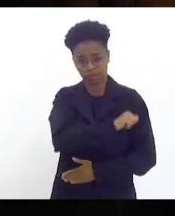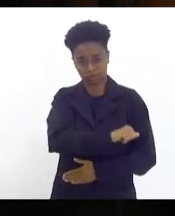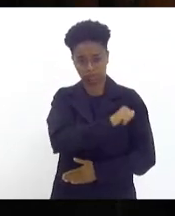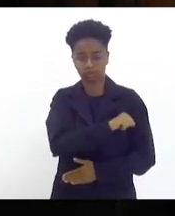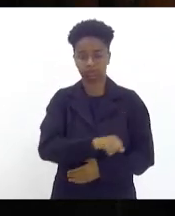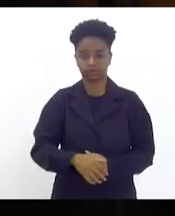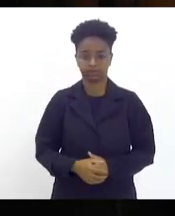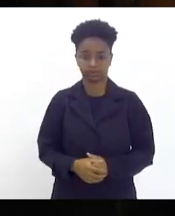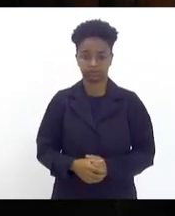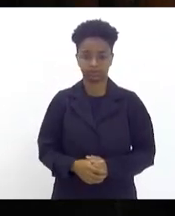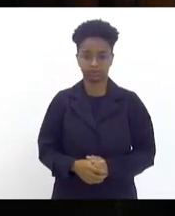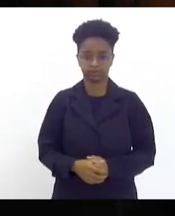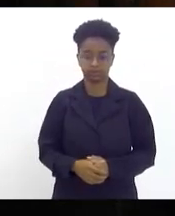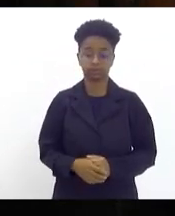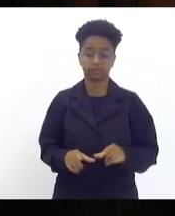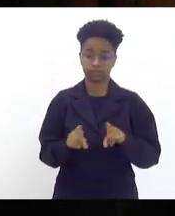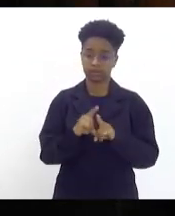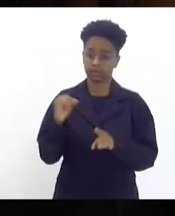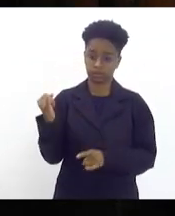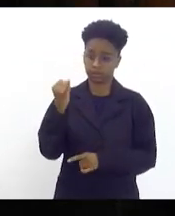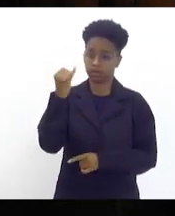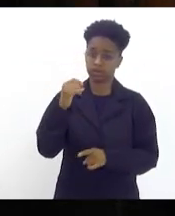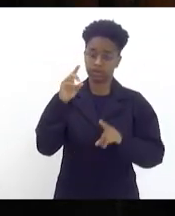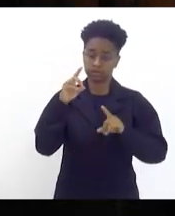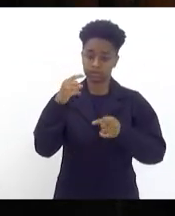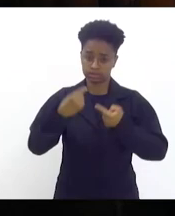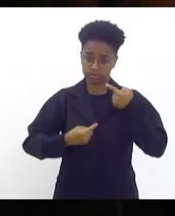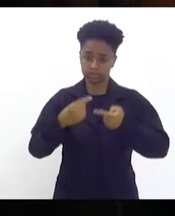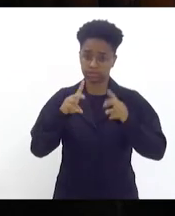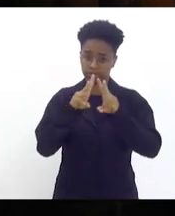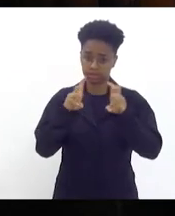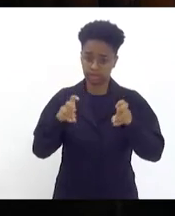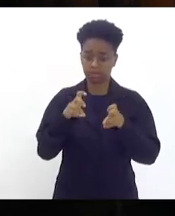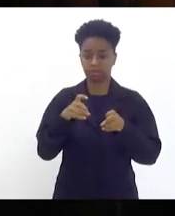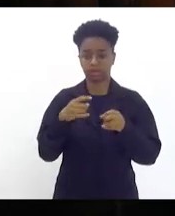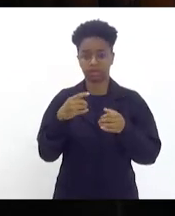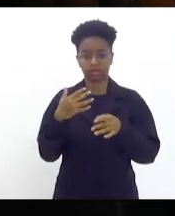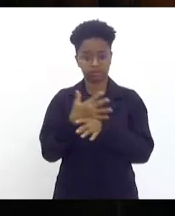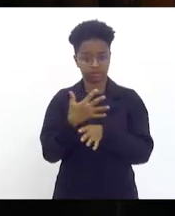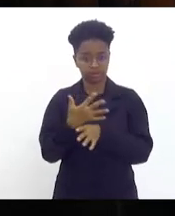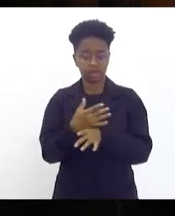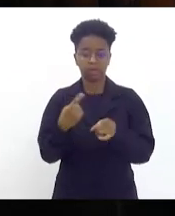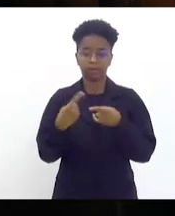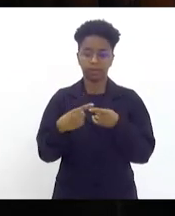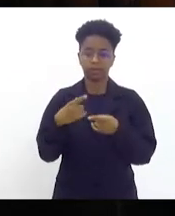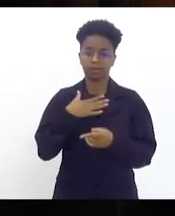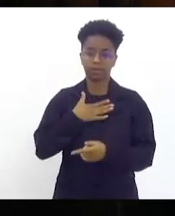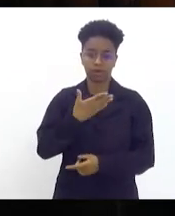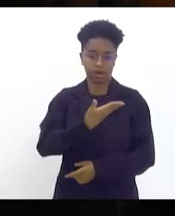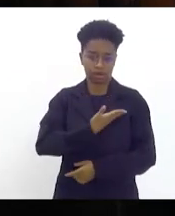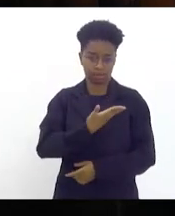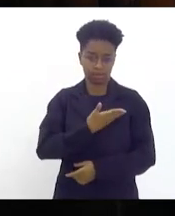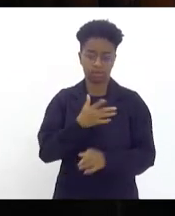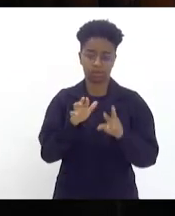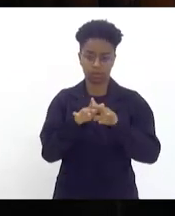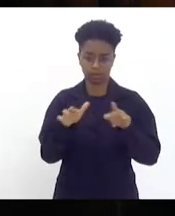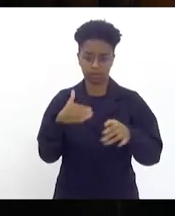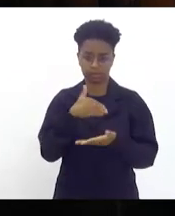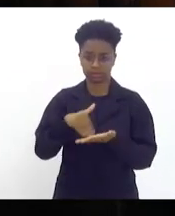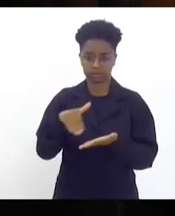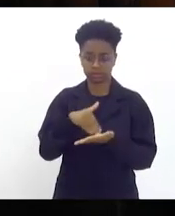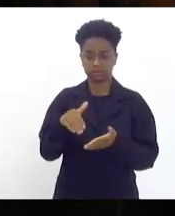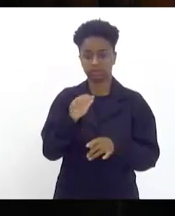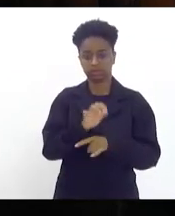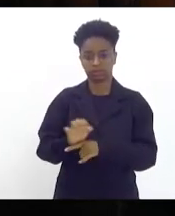pertinente adentrar nesse tema municipalista com a presença do meu querido amigo meu irmão secretário de estado no Rio de Janeiro